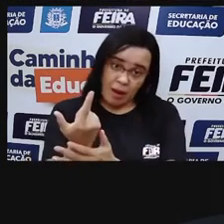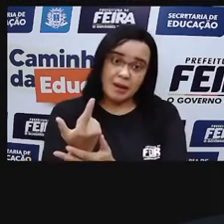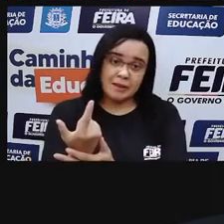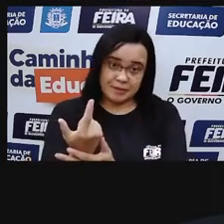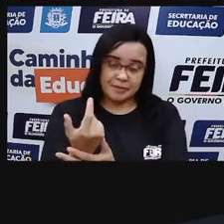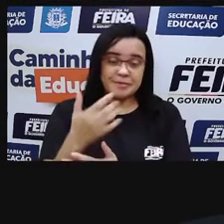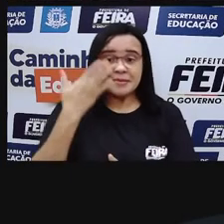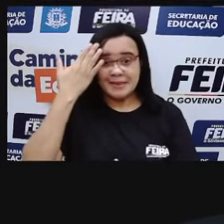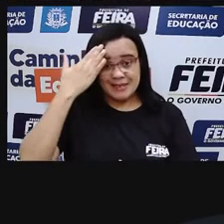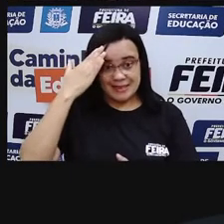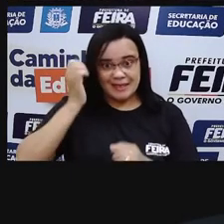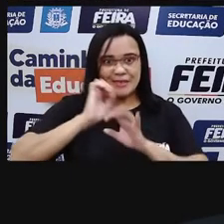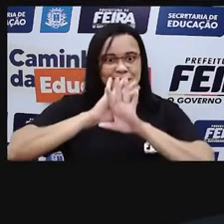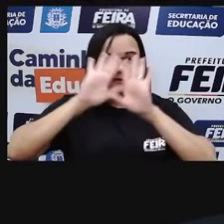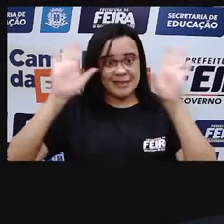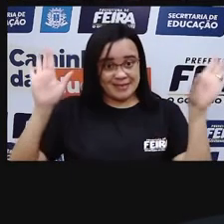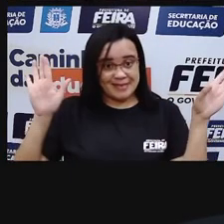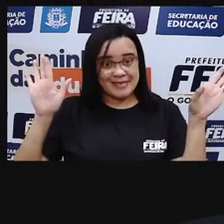até aqui?